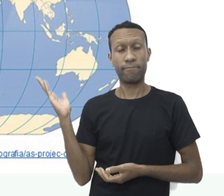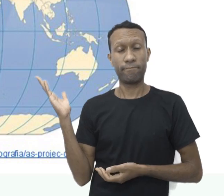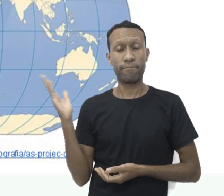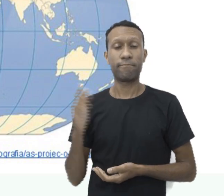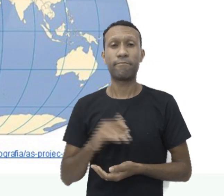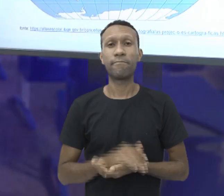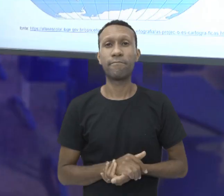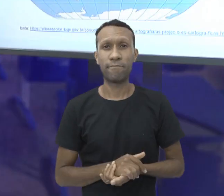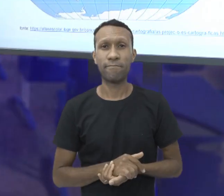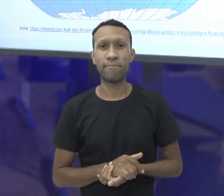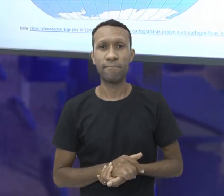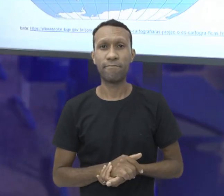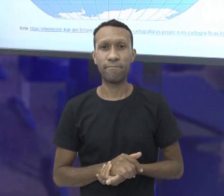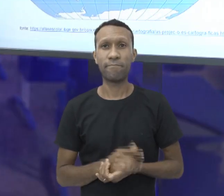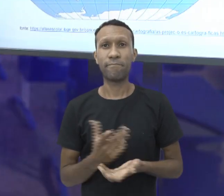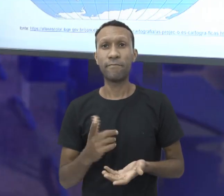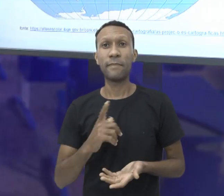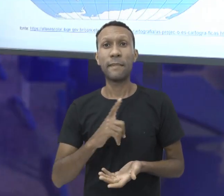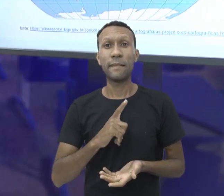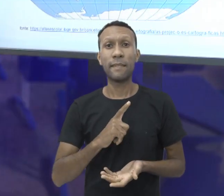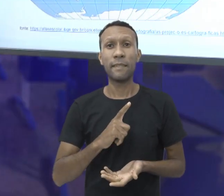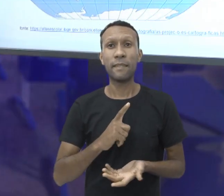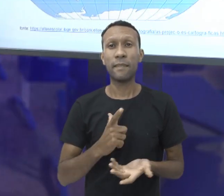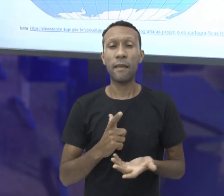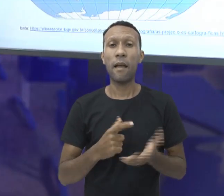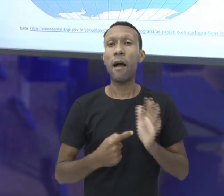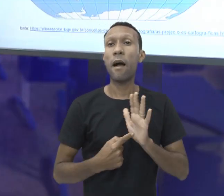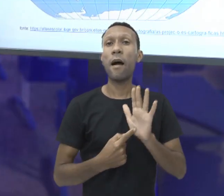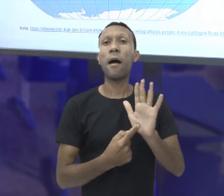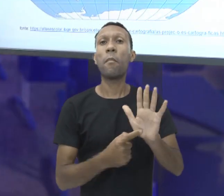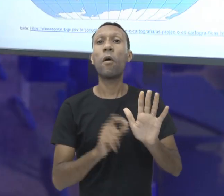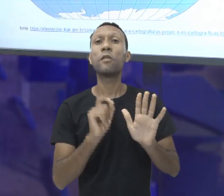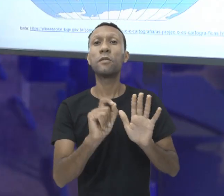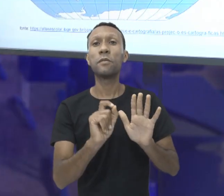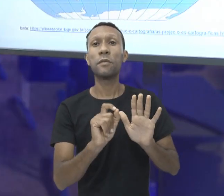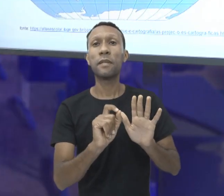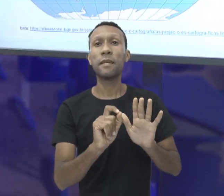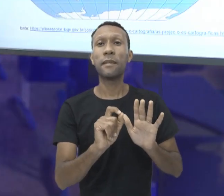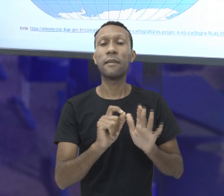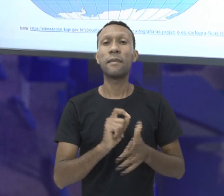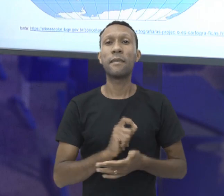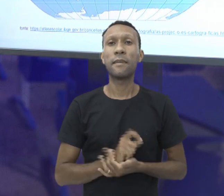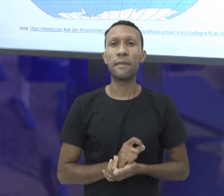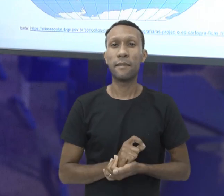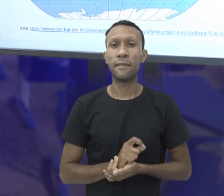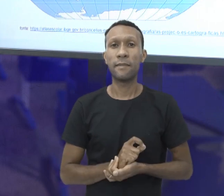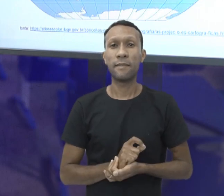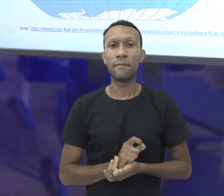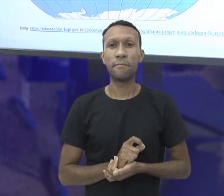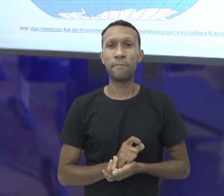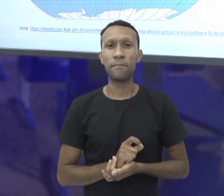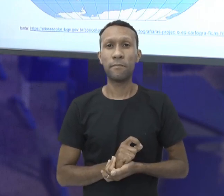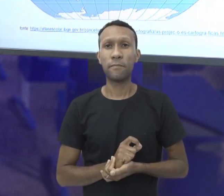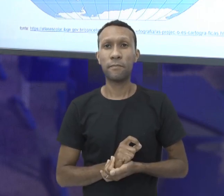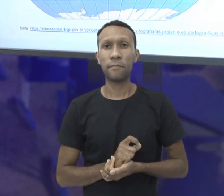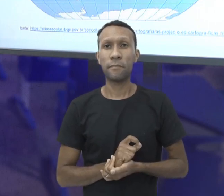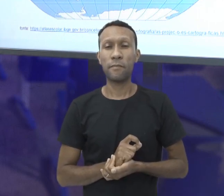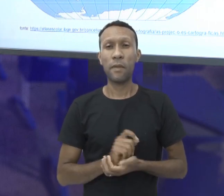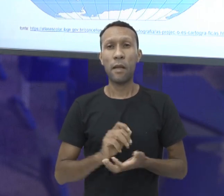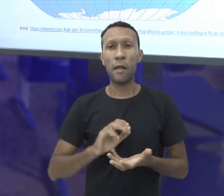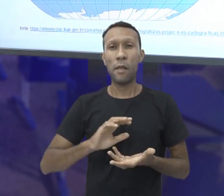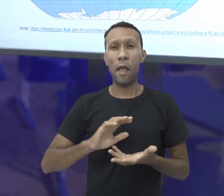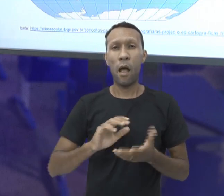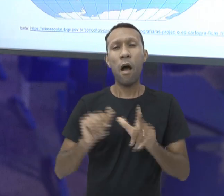Projeção de Robson. A projeção de Robson, ela mostra aqui uma projeção que ela não distorce